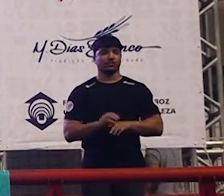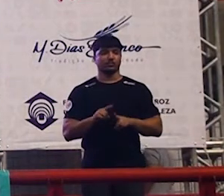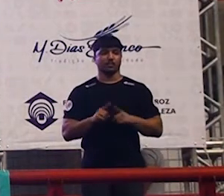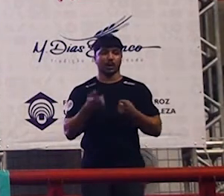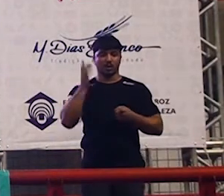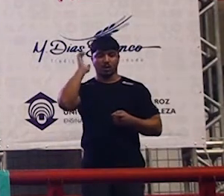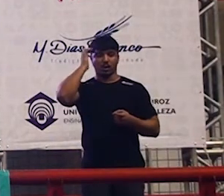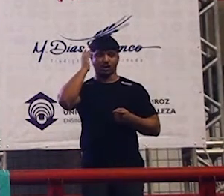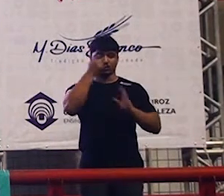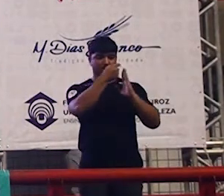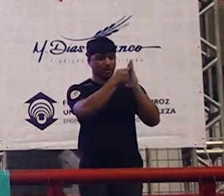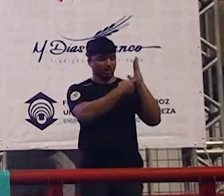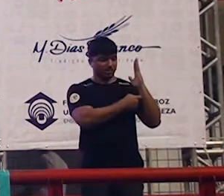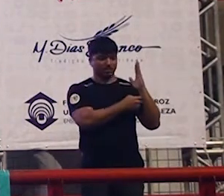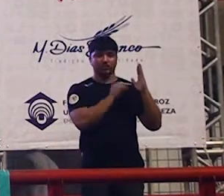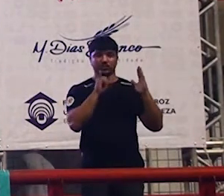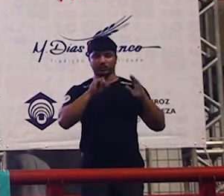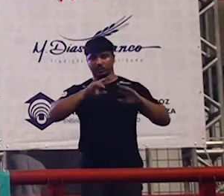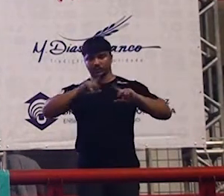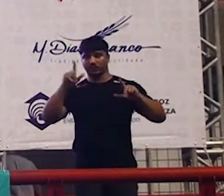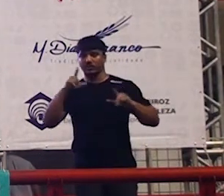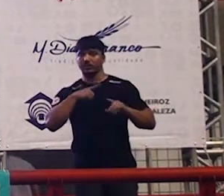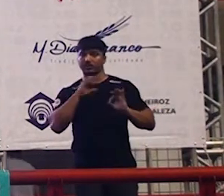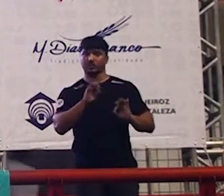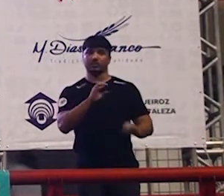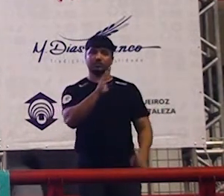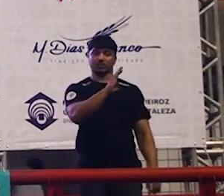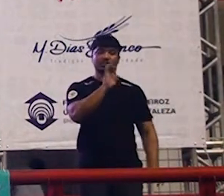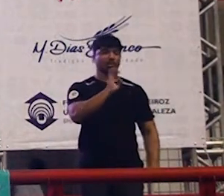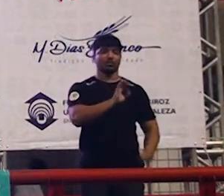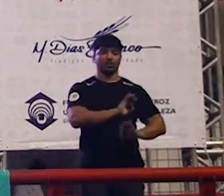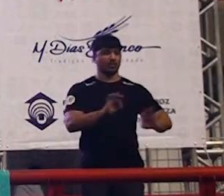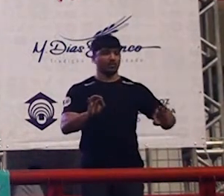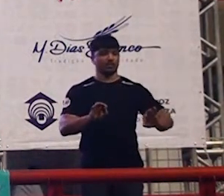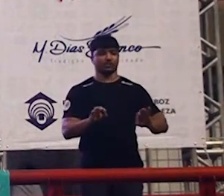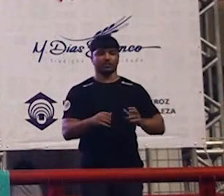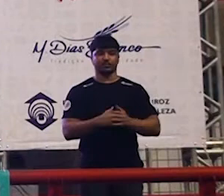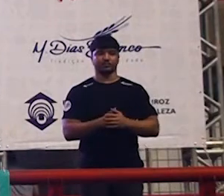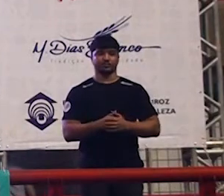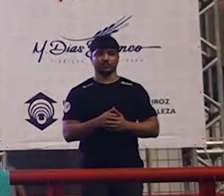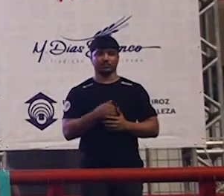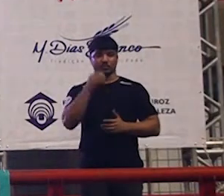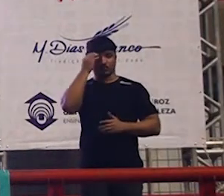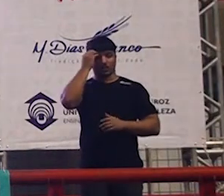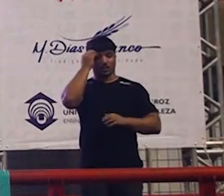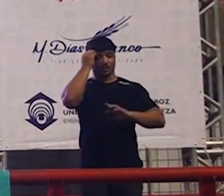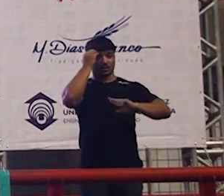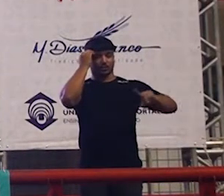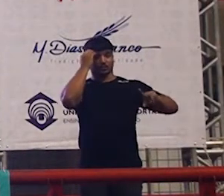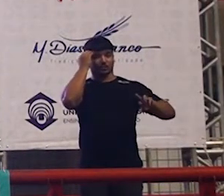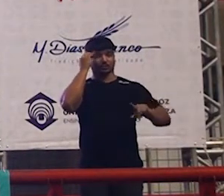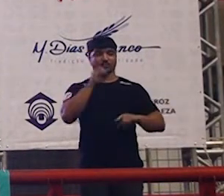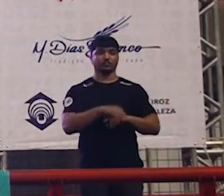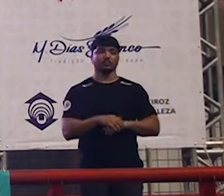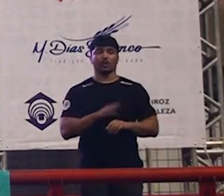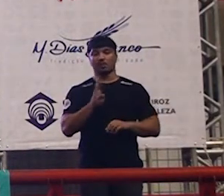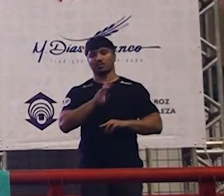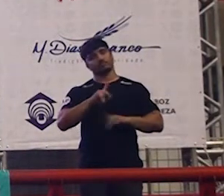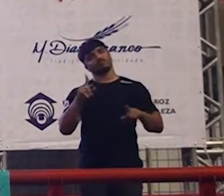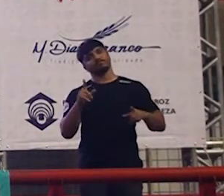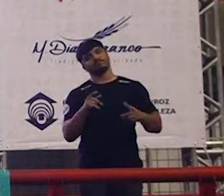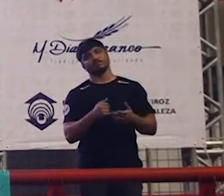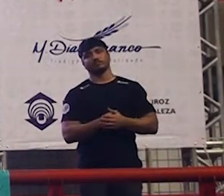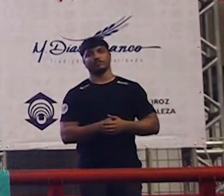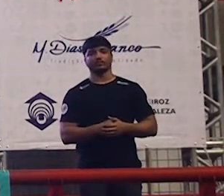acho que se a redação tivesse diferente, o item B estava ótimo. Do jeito que está aí, o item B está complicado,